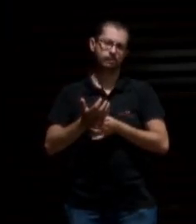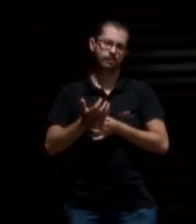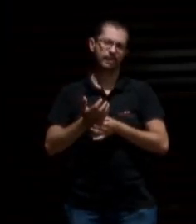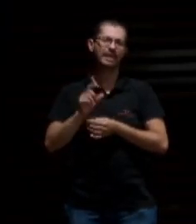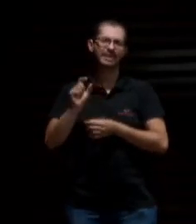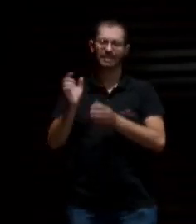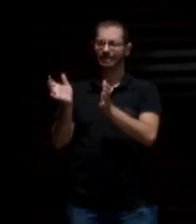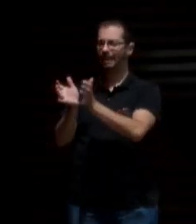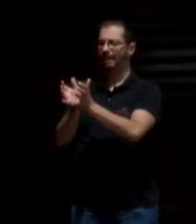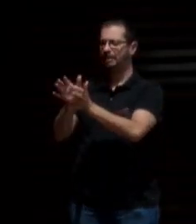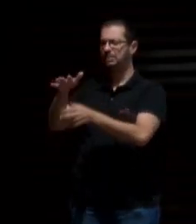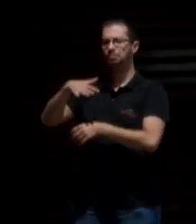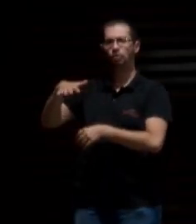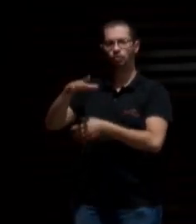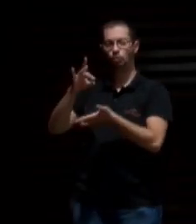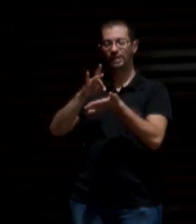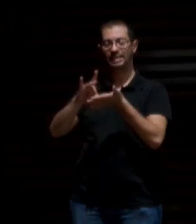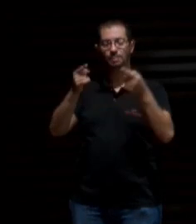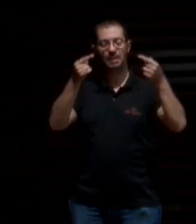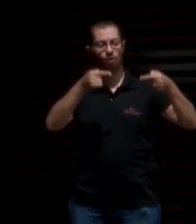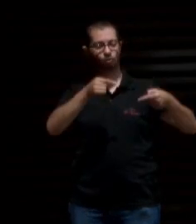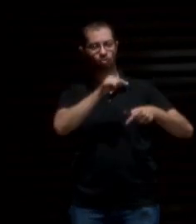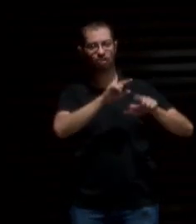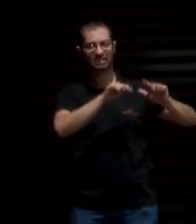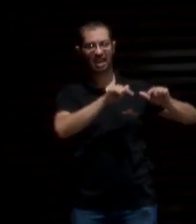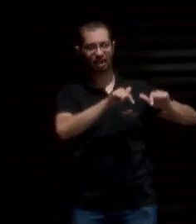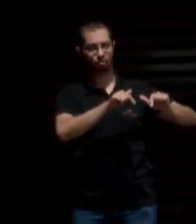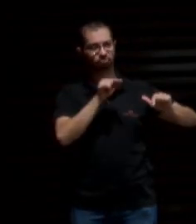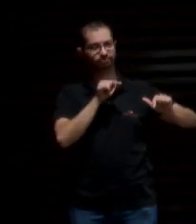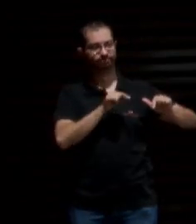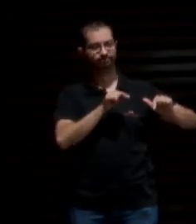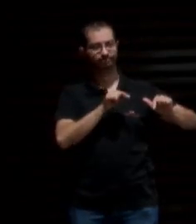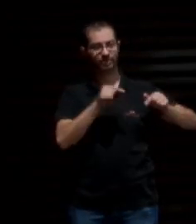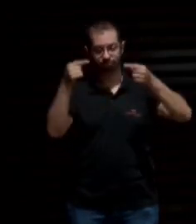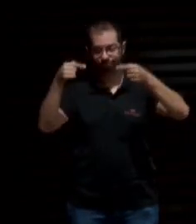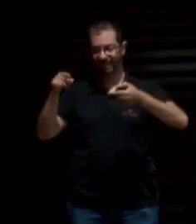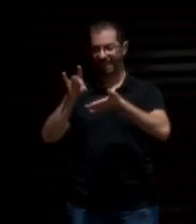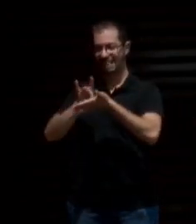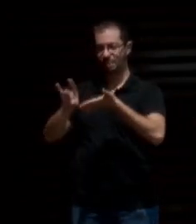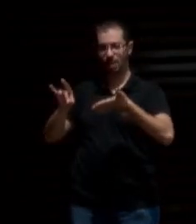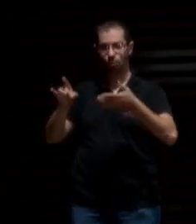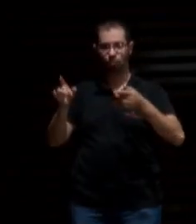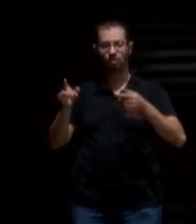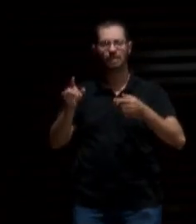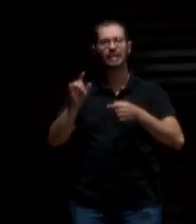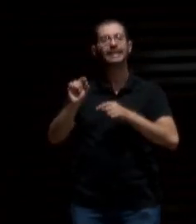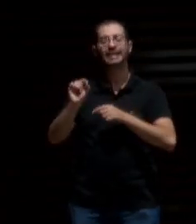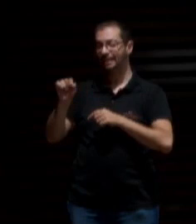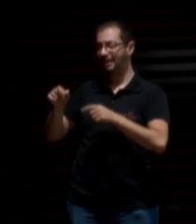meus amados? Os inimigos de Israel, do ponto de vista de Israel. Mas do ponto de vista de Deus, quem era a